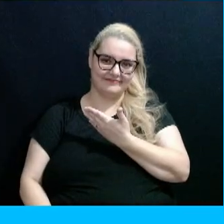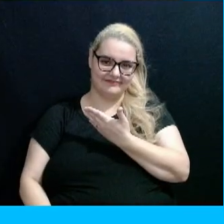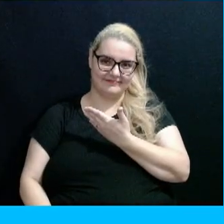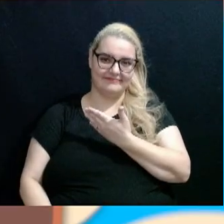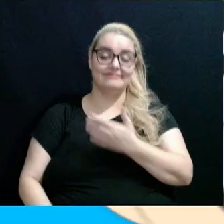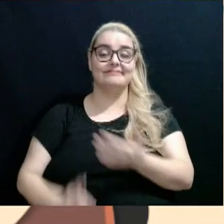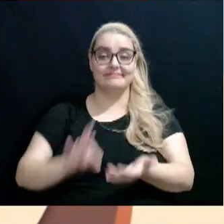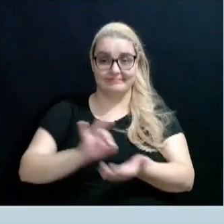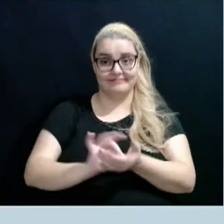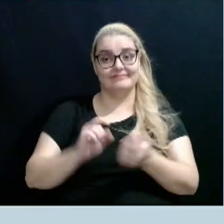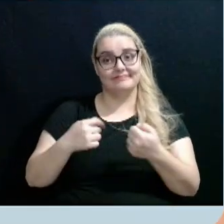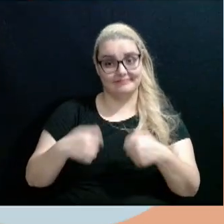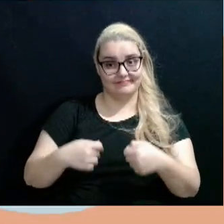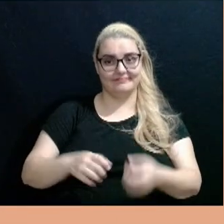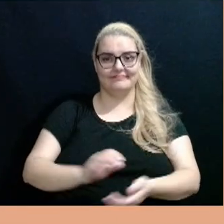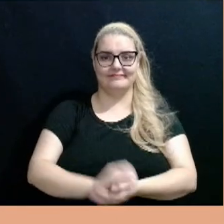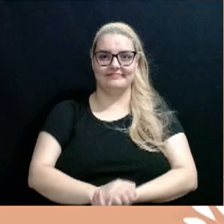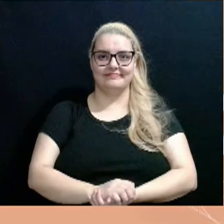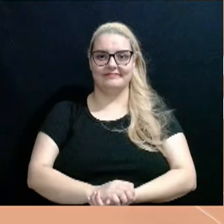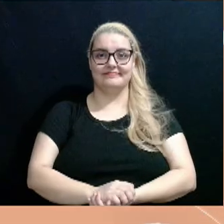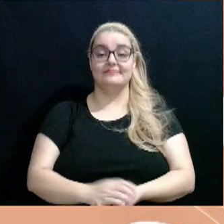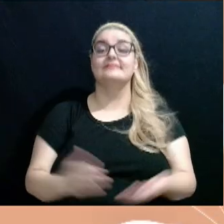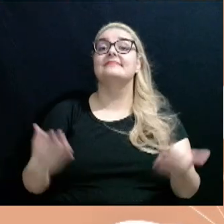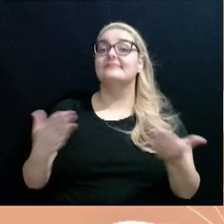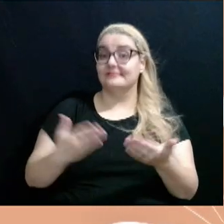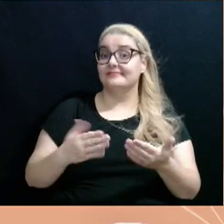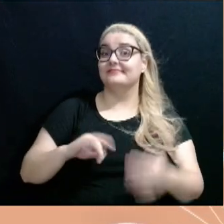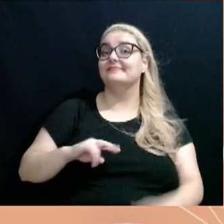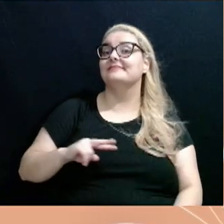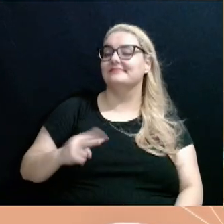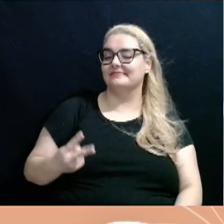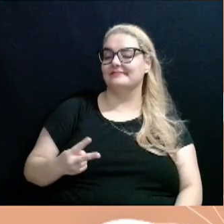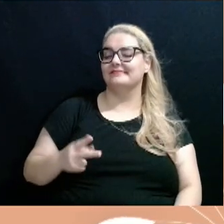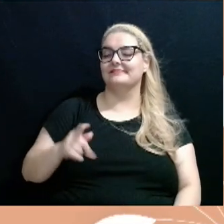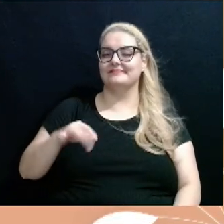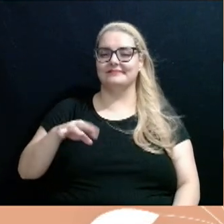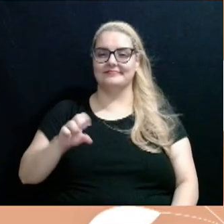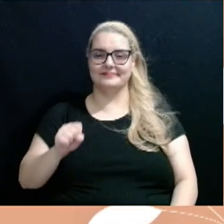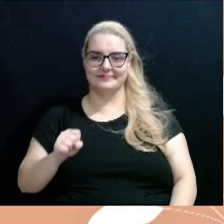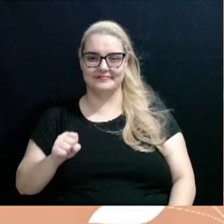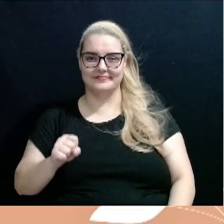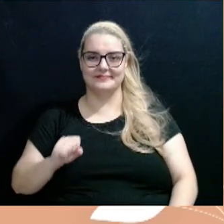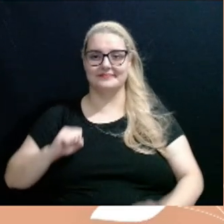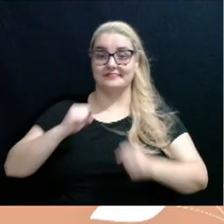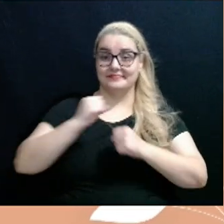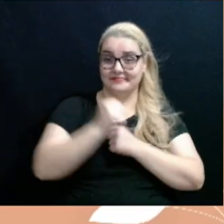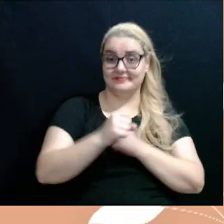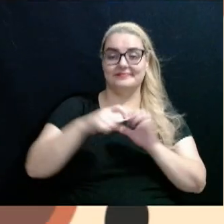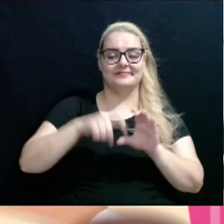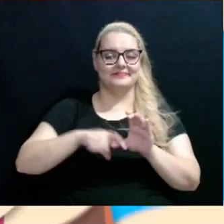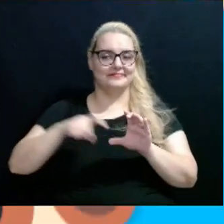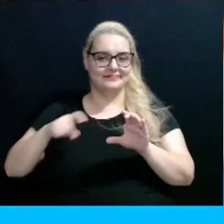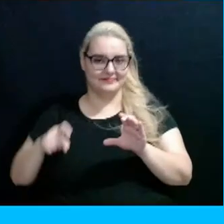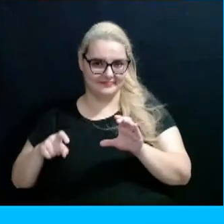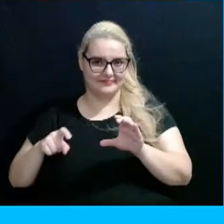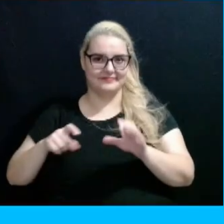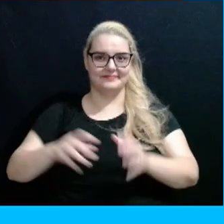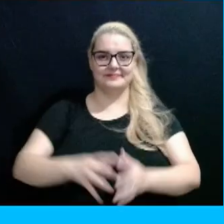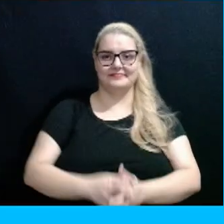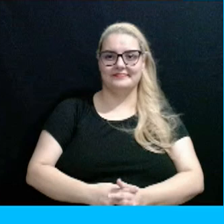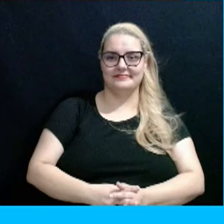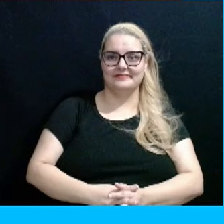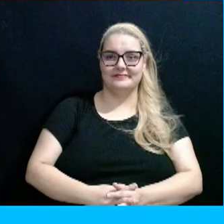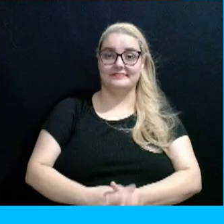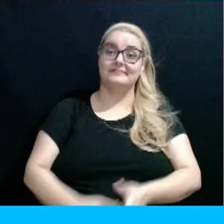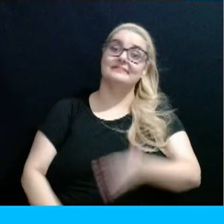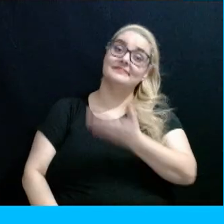realmente precisa. Agora chegou a vez dos petzinhos, dos protetores independentes. Esse